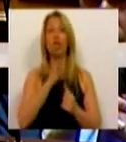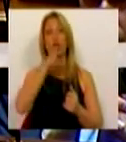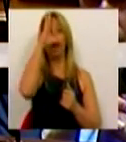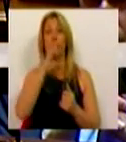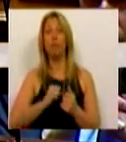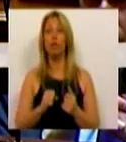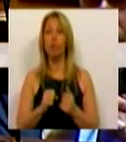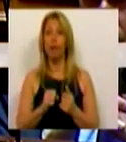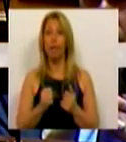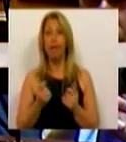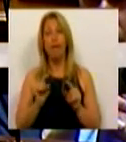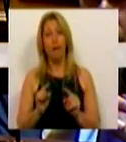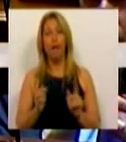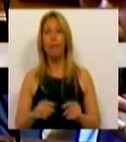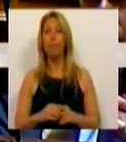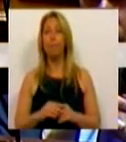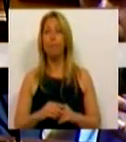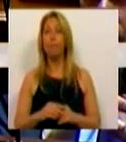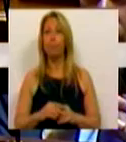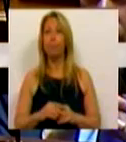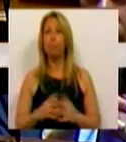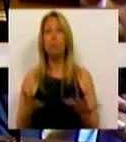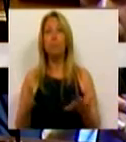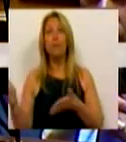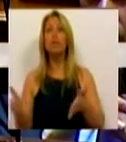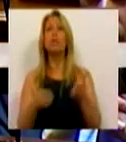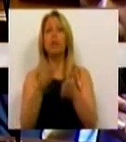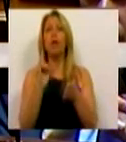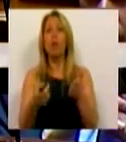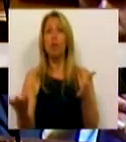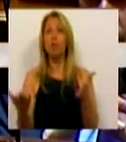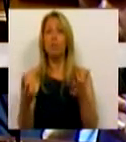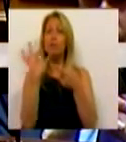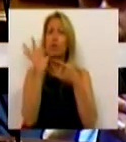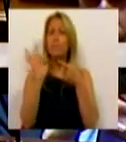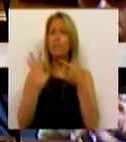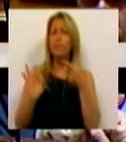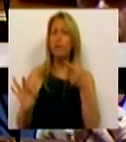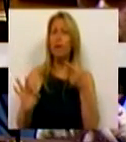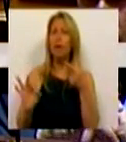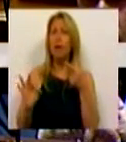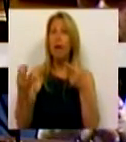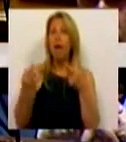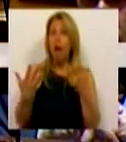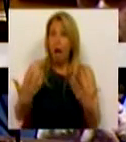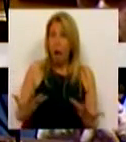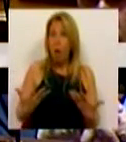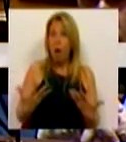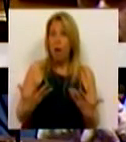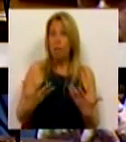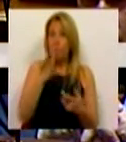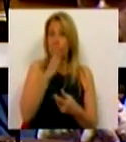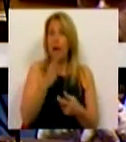Ministra, é a seguinte: que estratégias específicas estão a ser adotadas